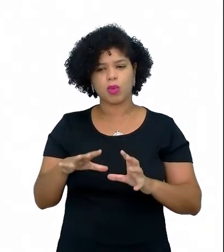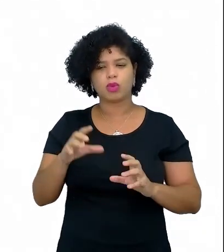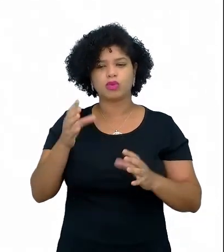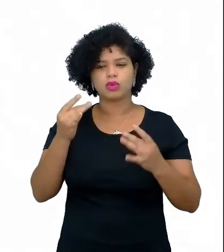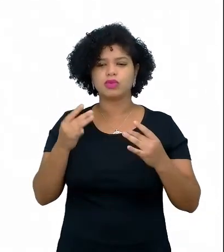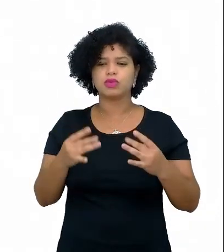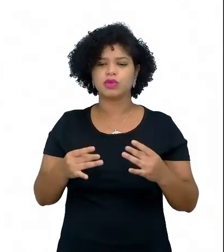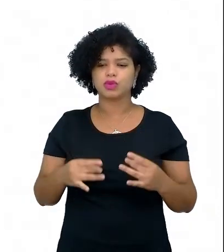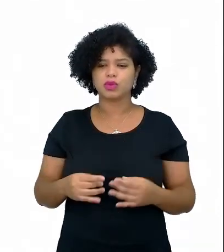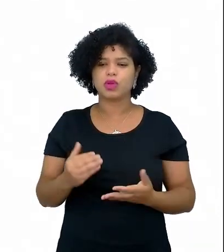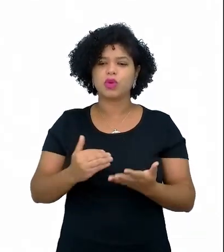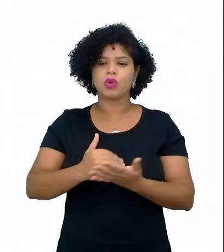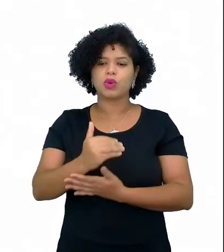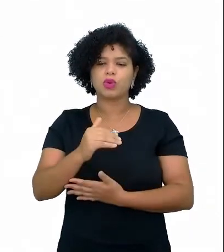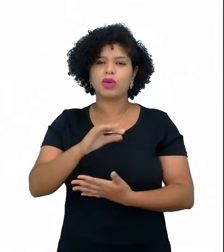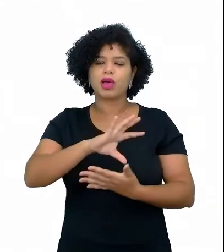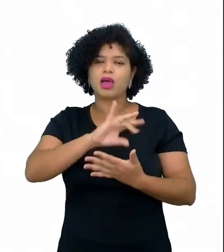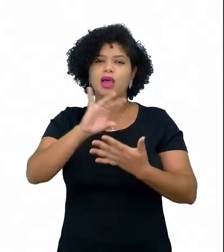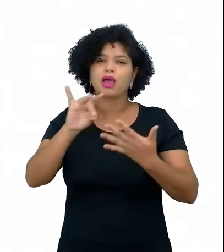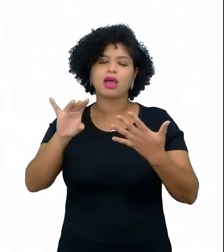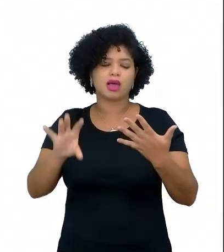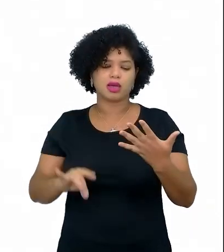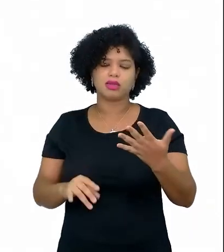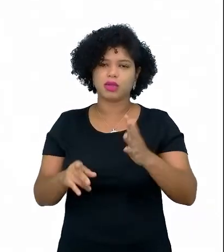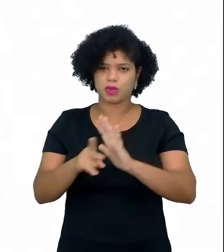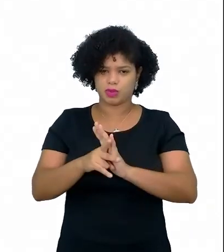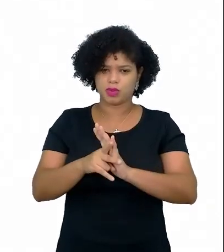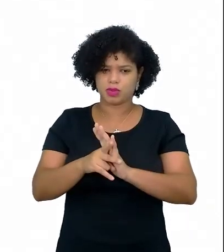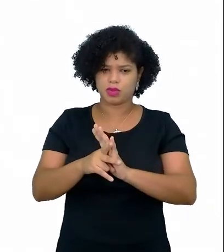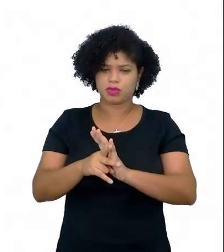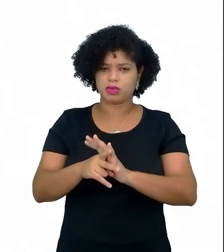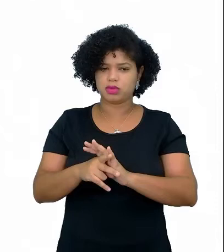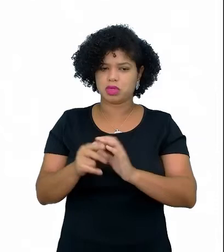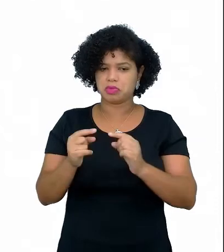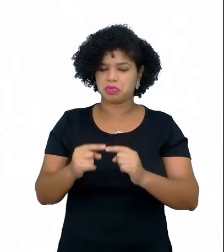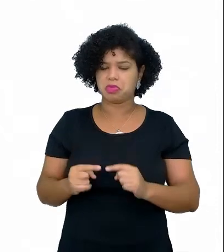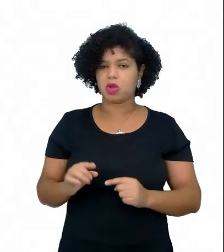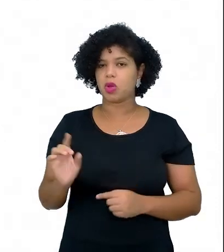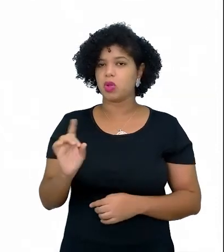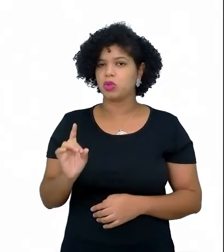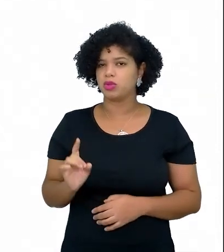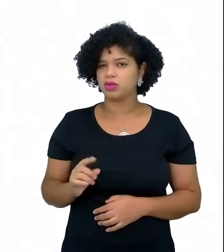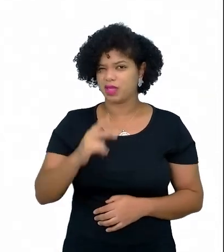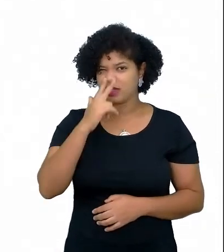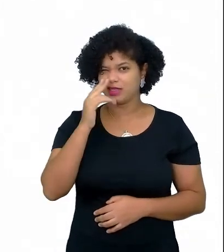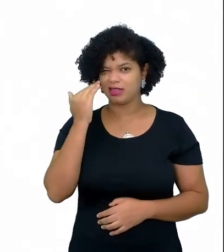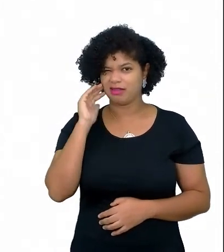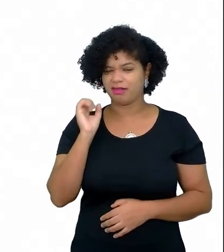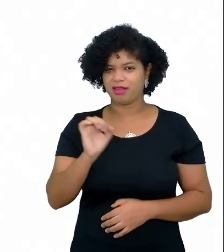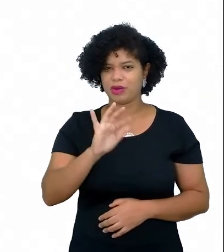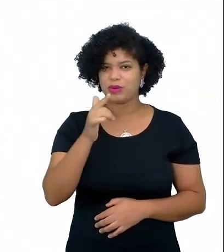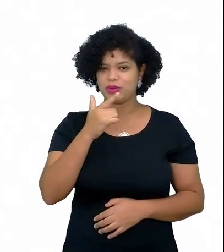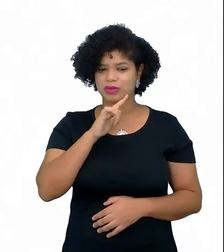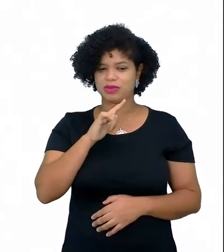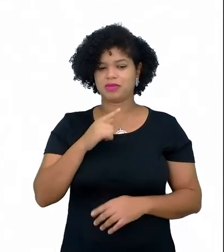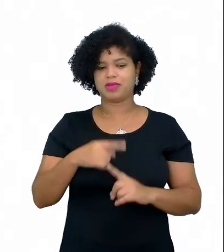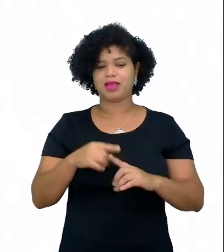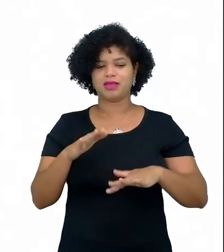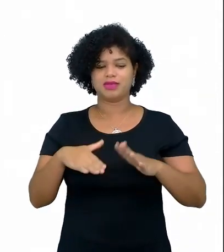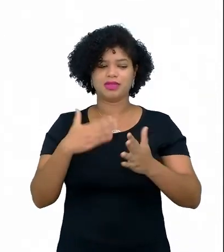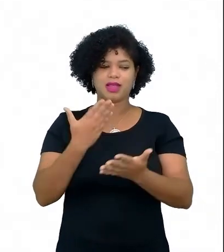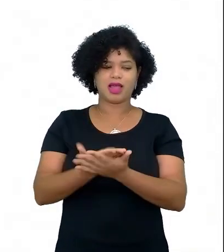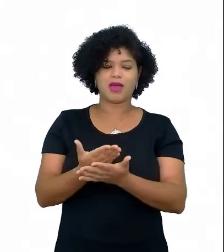pudessem vivenciar cada um dos passos para a resolução do problema? Será que eu consegui deixar isso claro? Porque às vezes a minha aula foi linda, foi